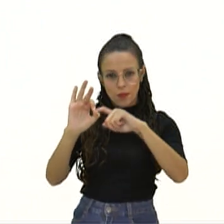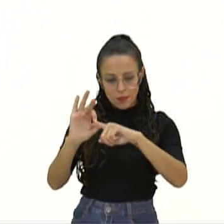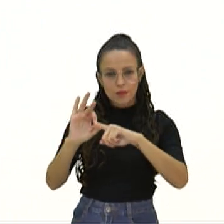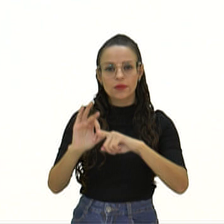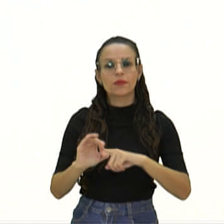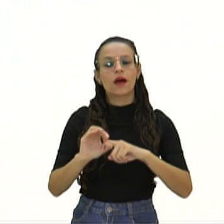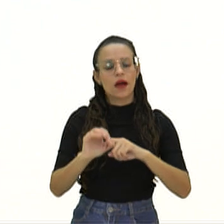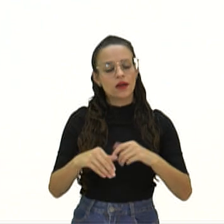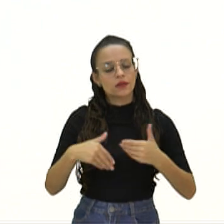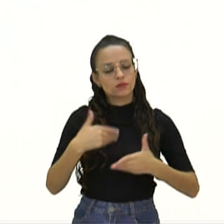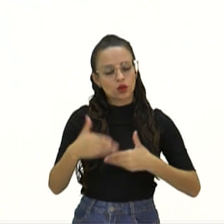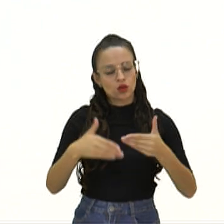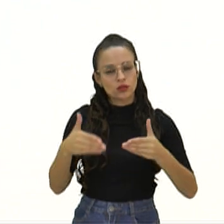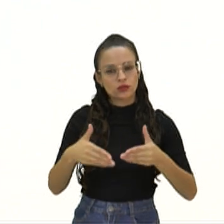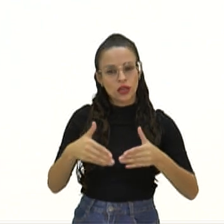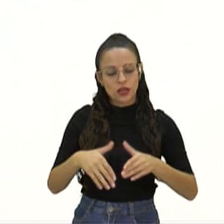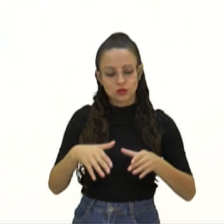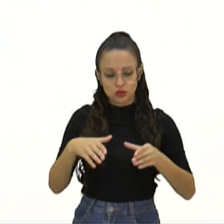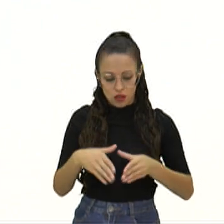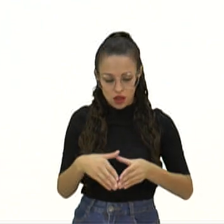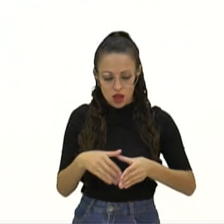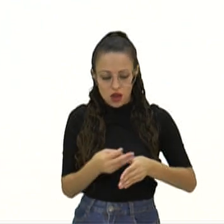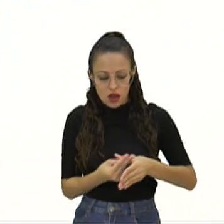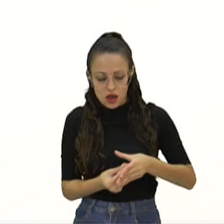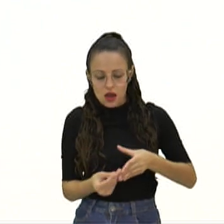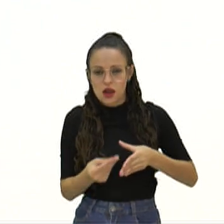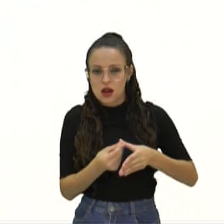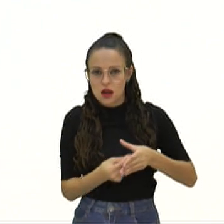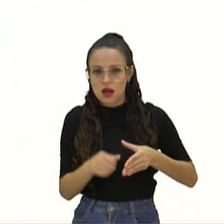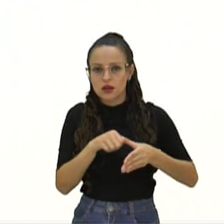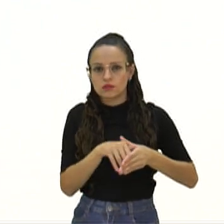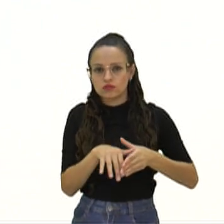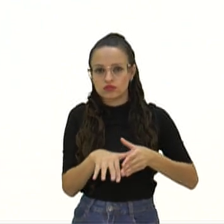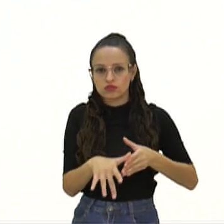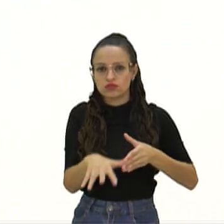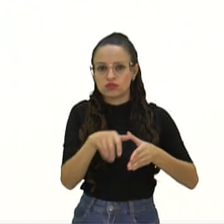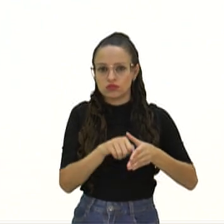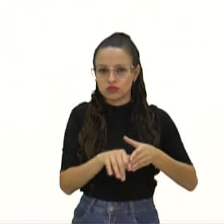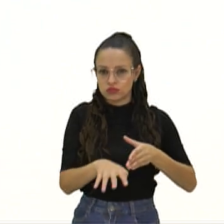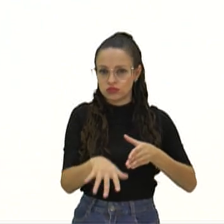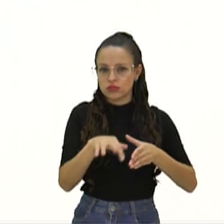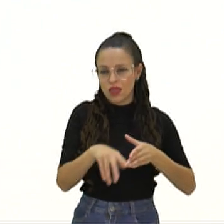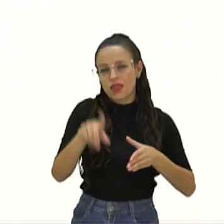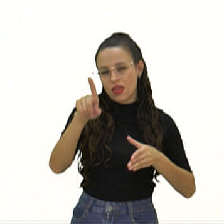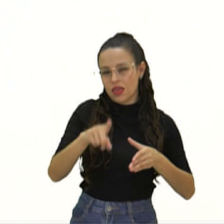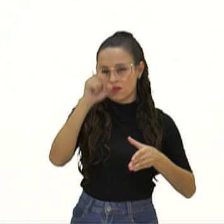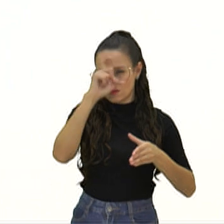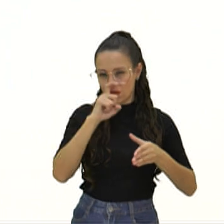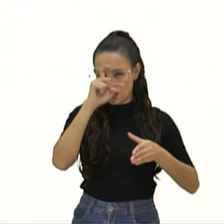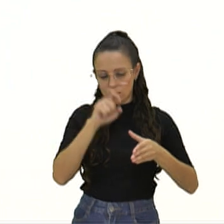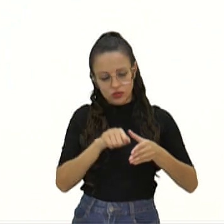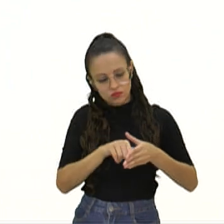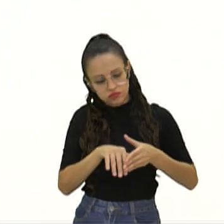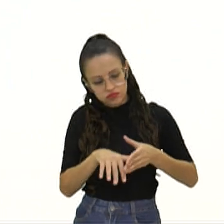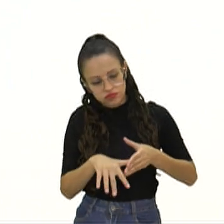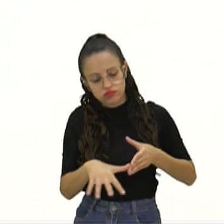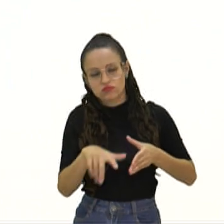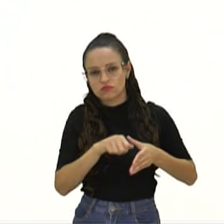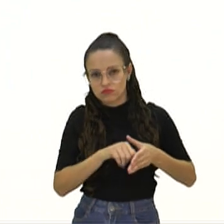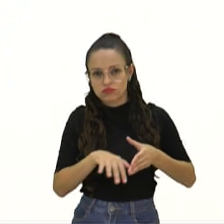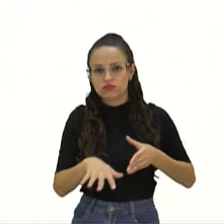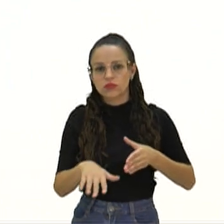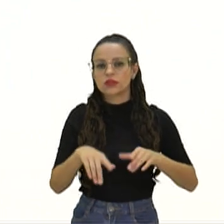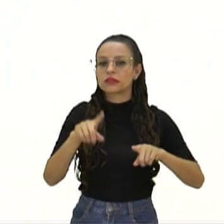de menstruação. Ele vai liberando essa camada, esse endométrio, né? Durante alguns dias. Tá?